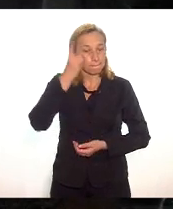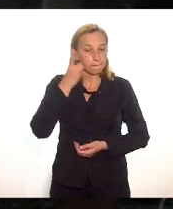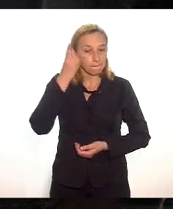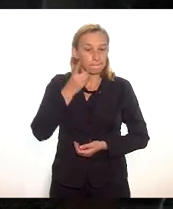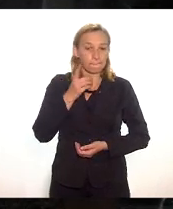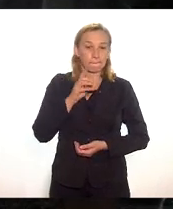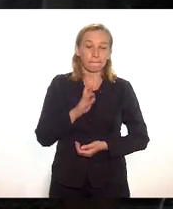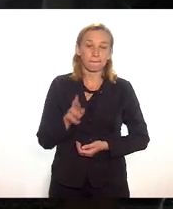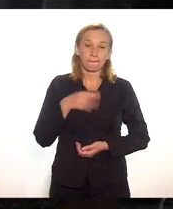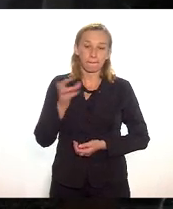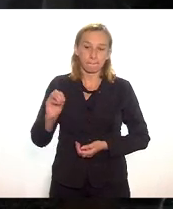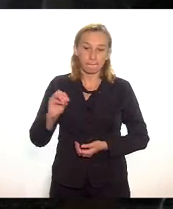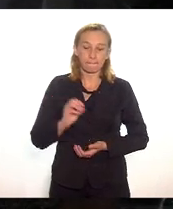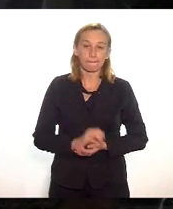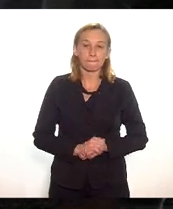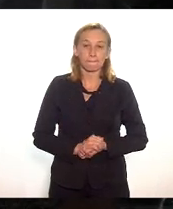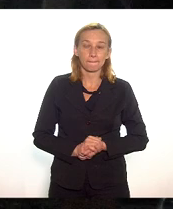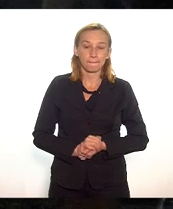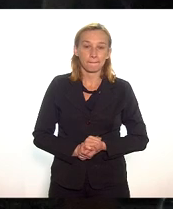Deputado Brazão.